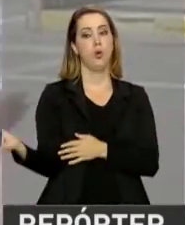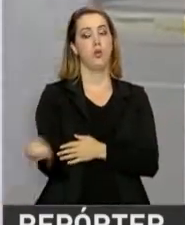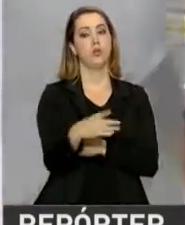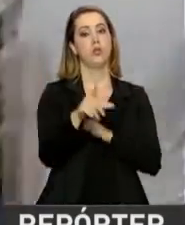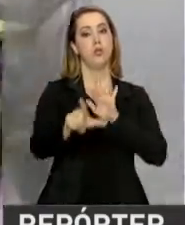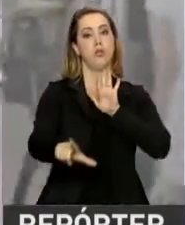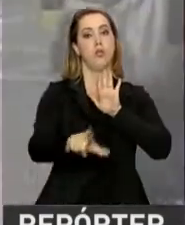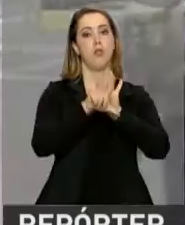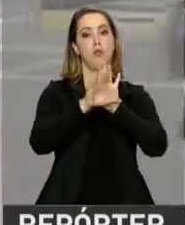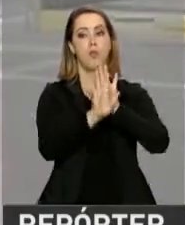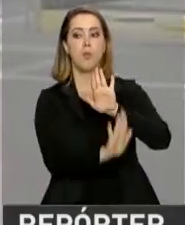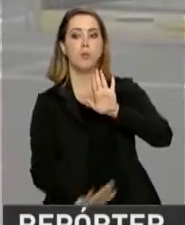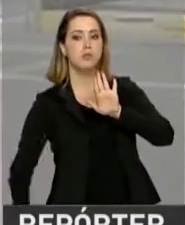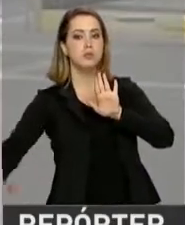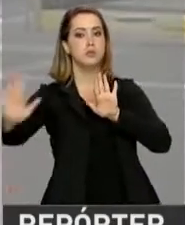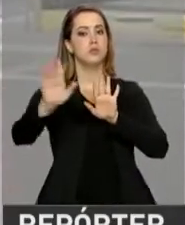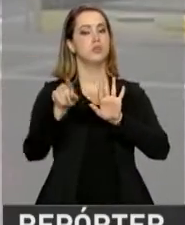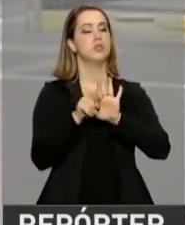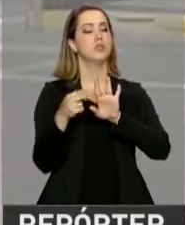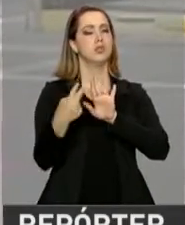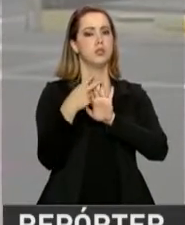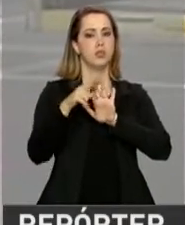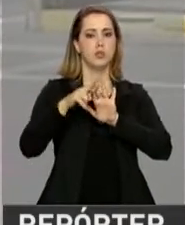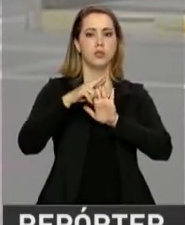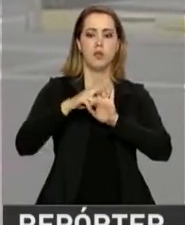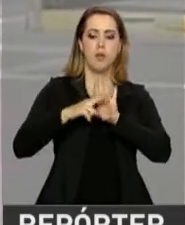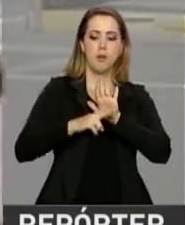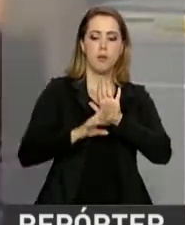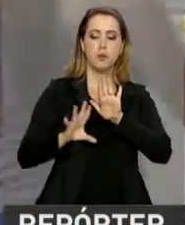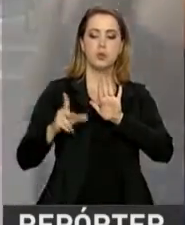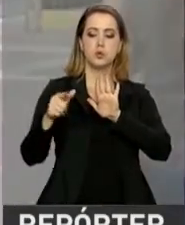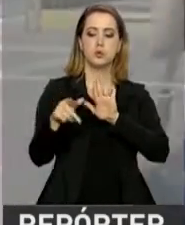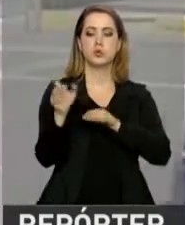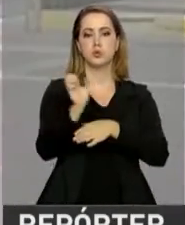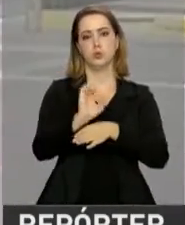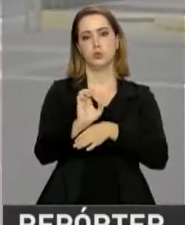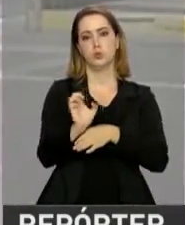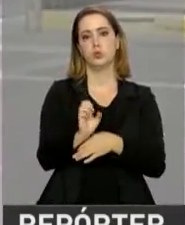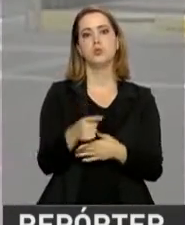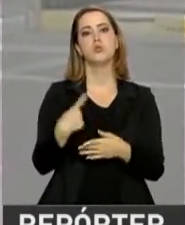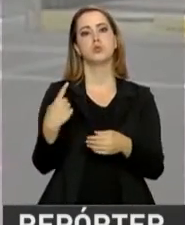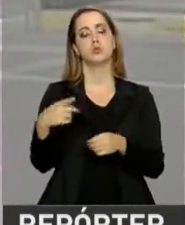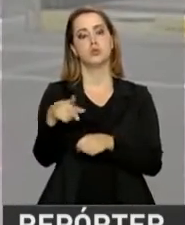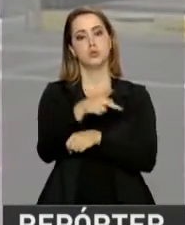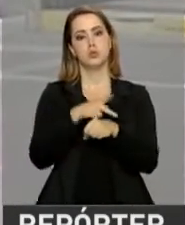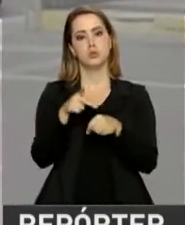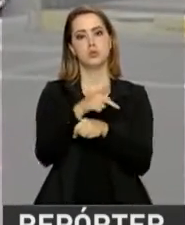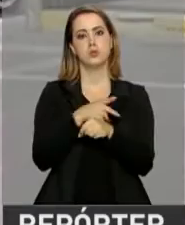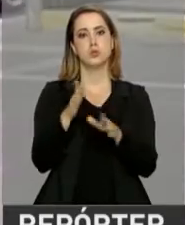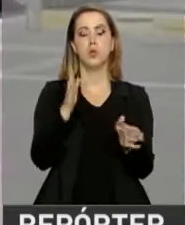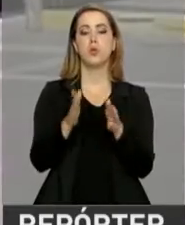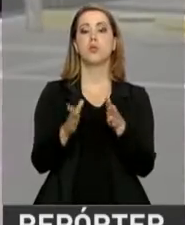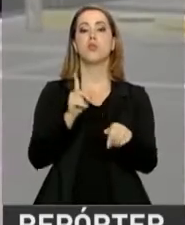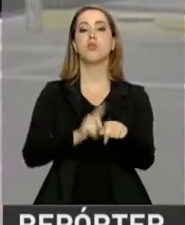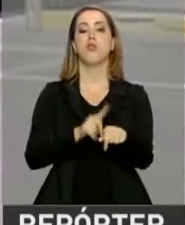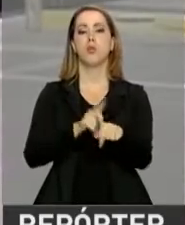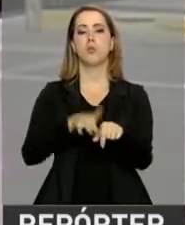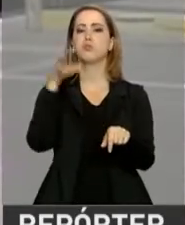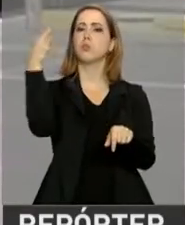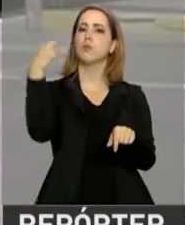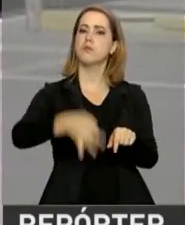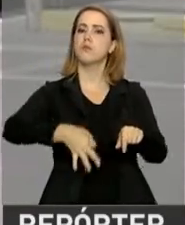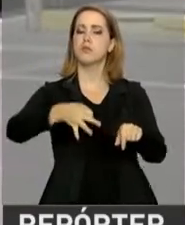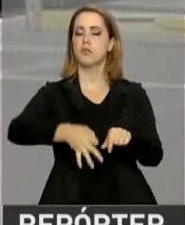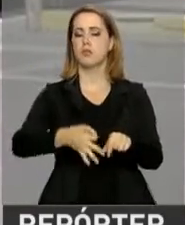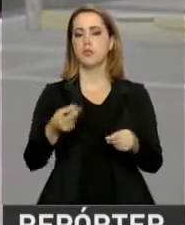de licenciamento é definir parâmetros que sejam seguidos por todos os estados com prazos claros para atender uma das maiores